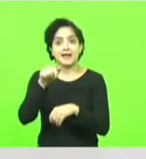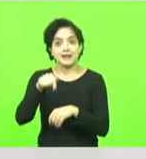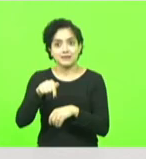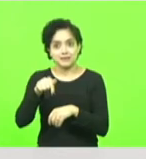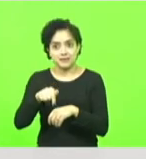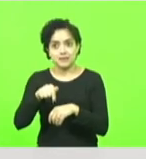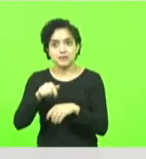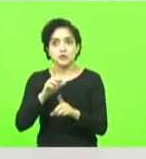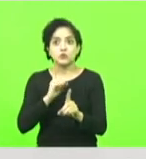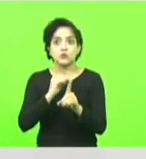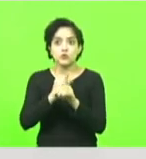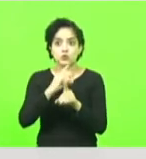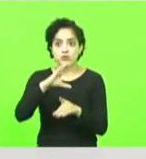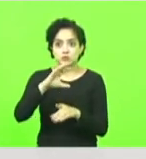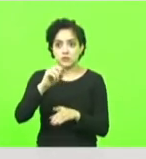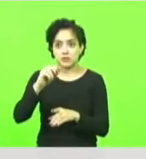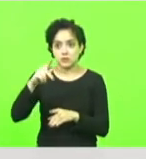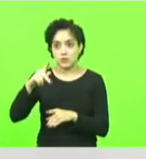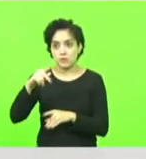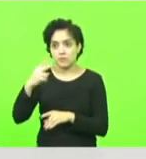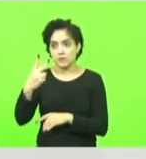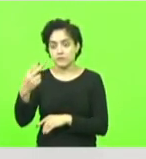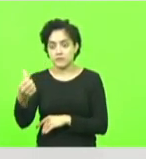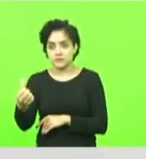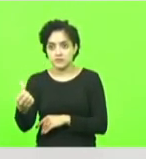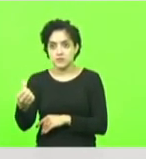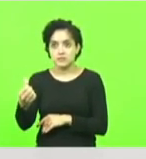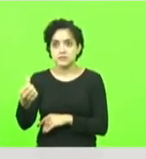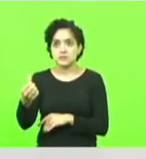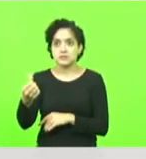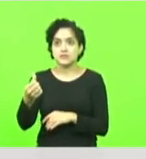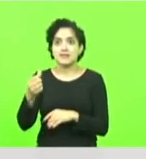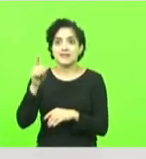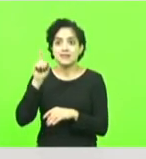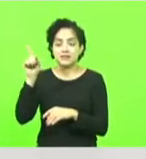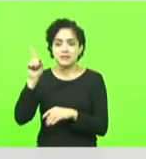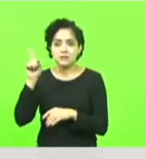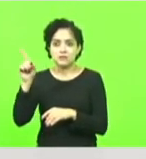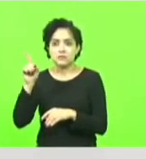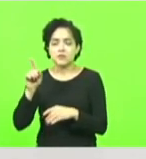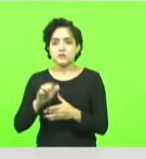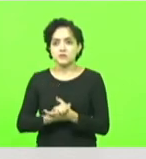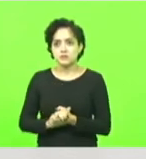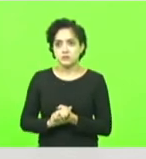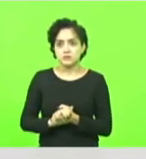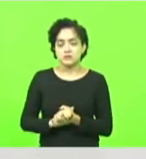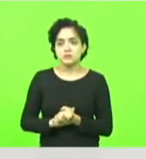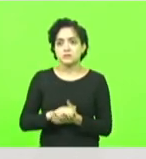da COP26 que está acontecendo na Escócia. E